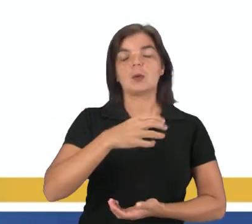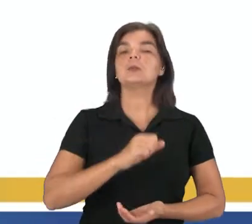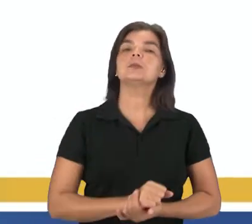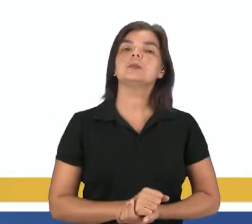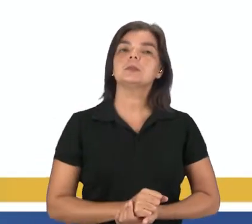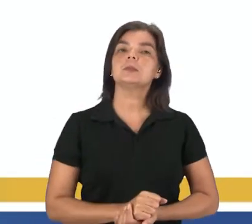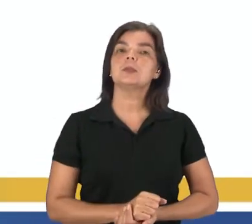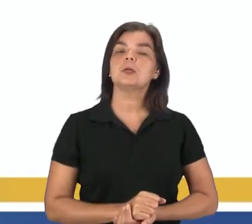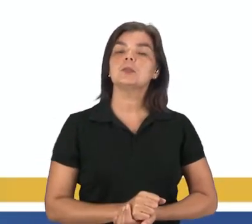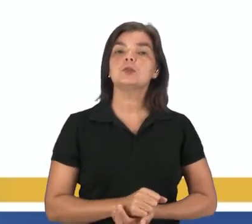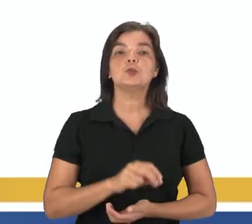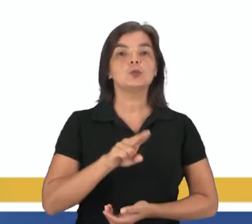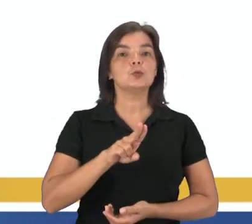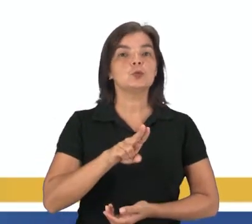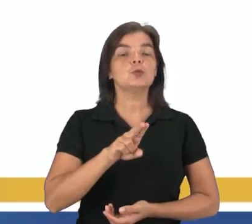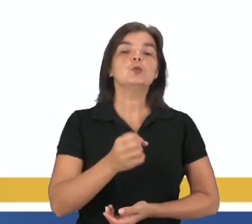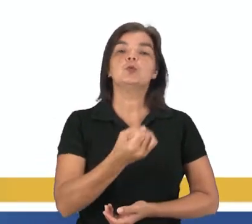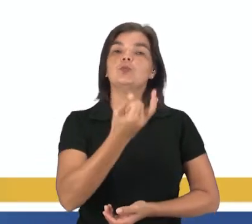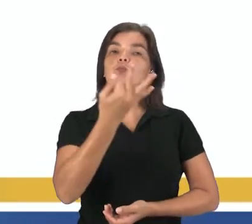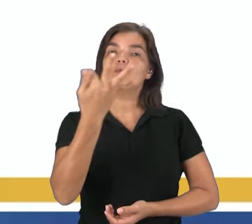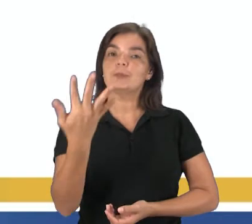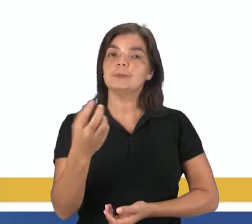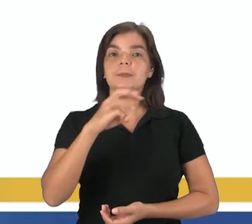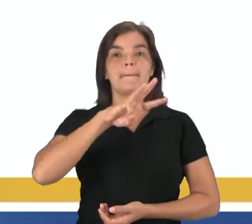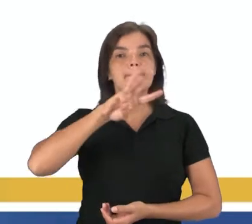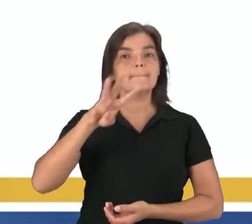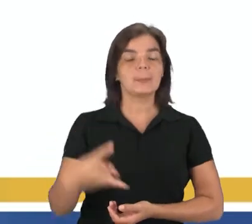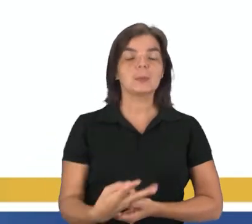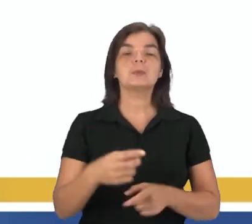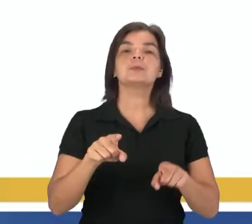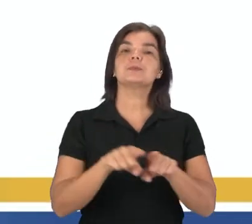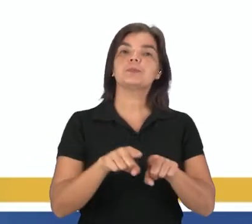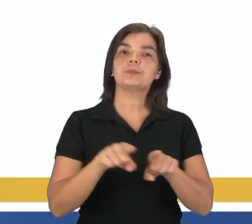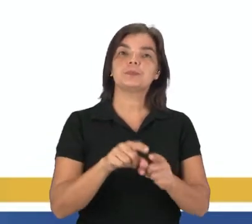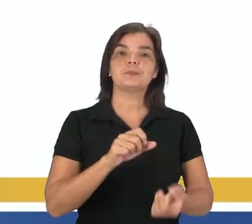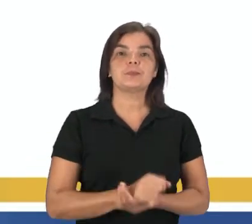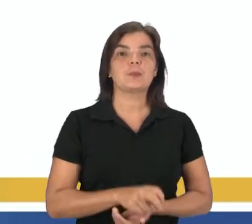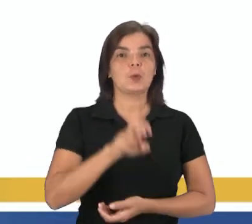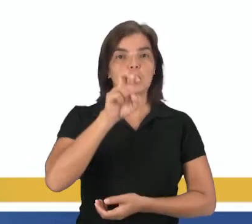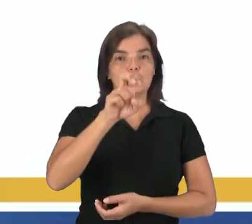ordem, então na unidade de milhares, logo vai ser